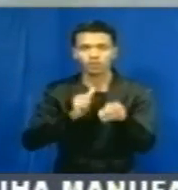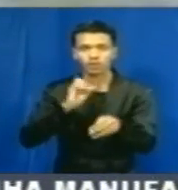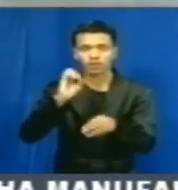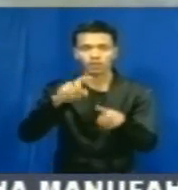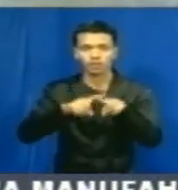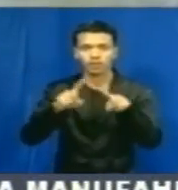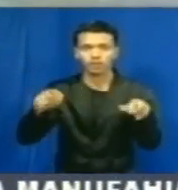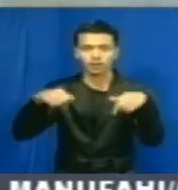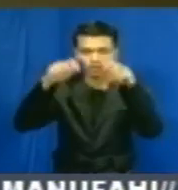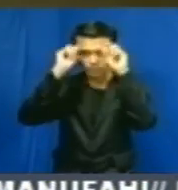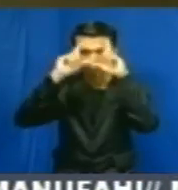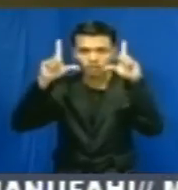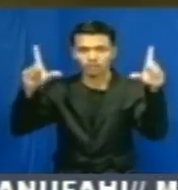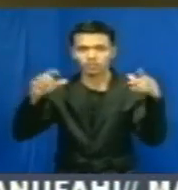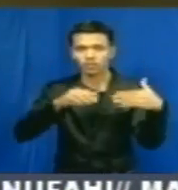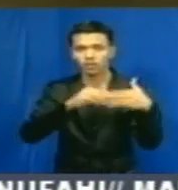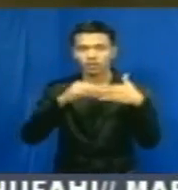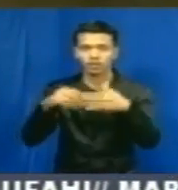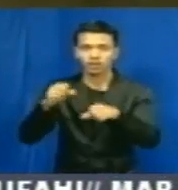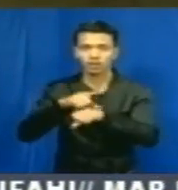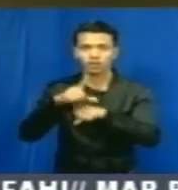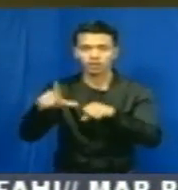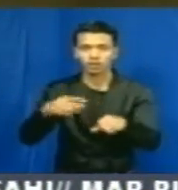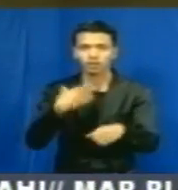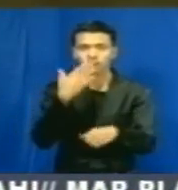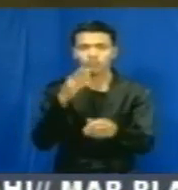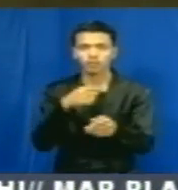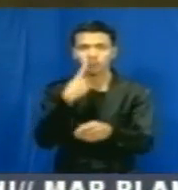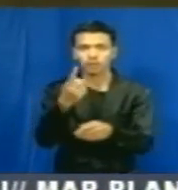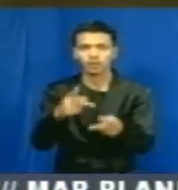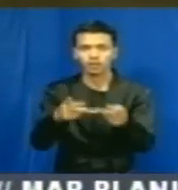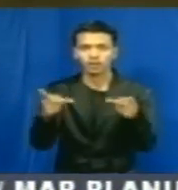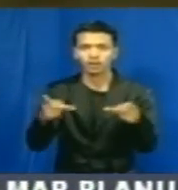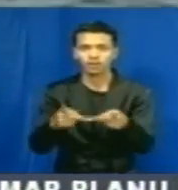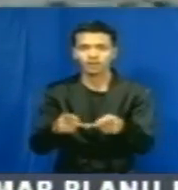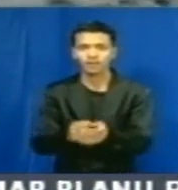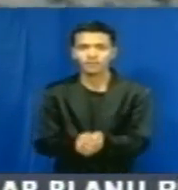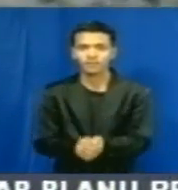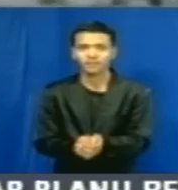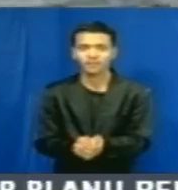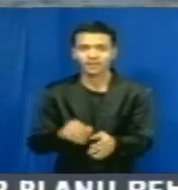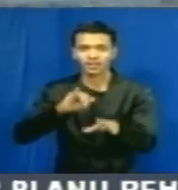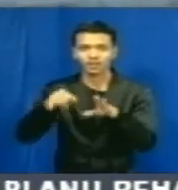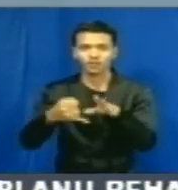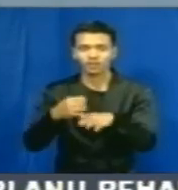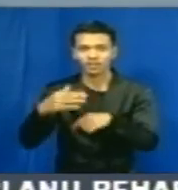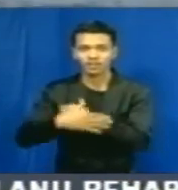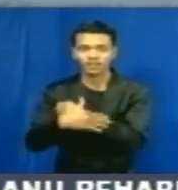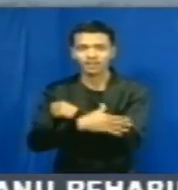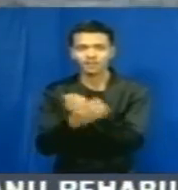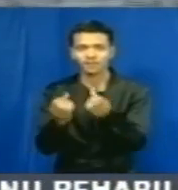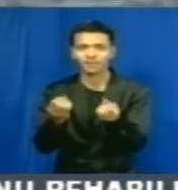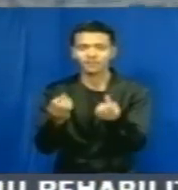bah. Líder comunitária ne afirma, Lagoa Bicantidi no dar lagoa nebe acumula ikan barak i